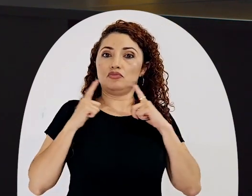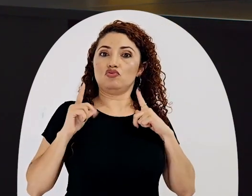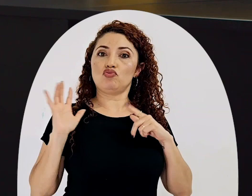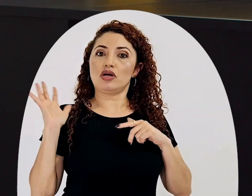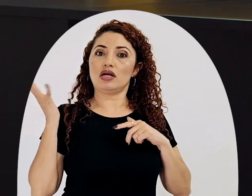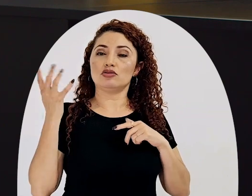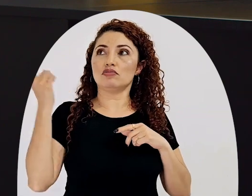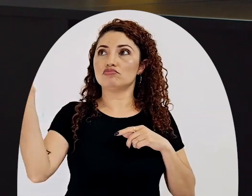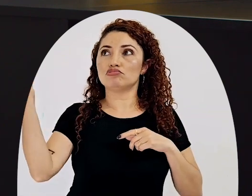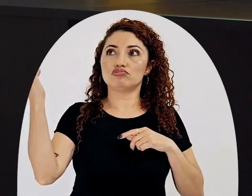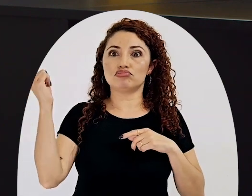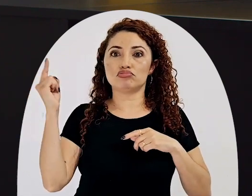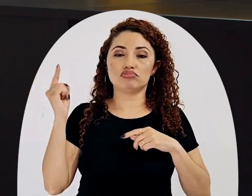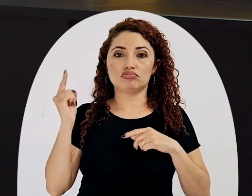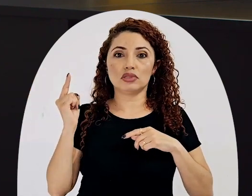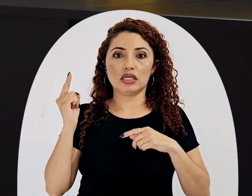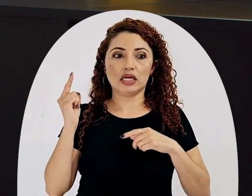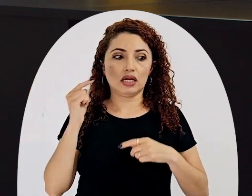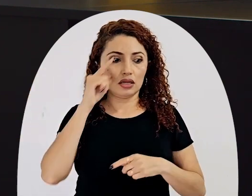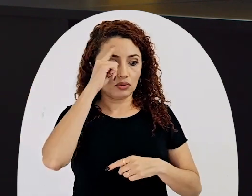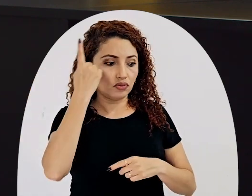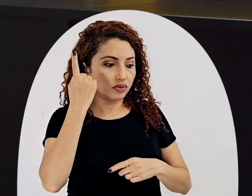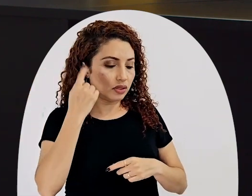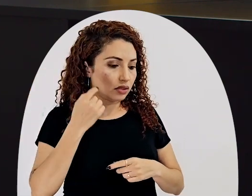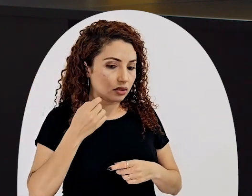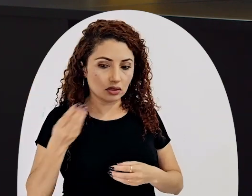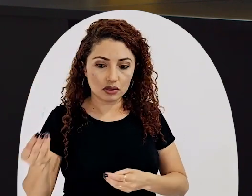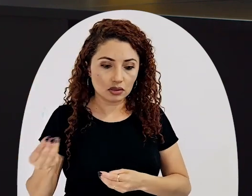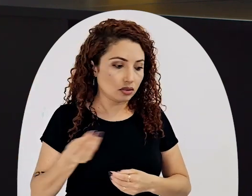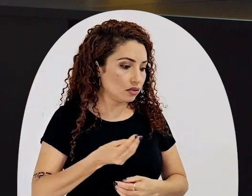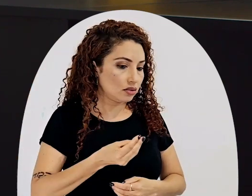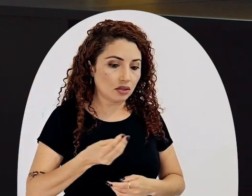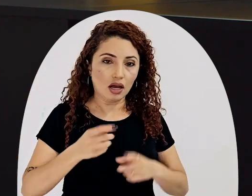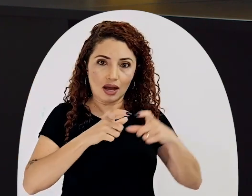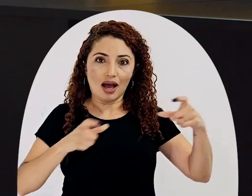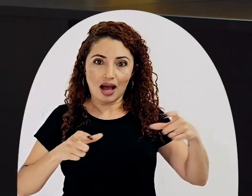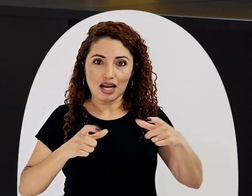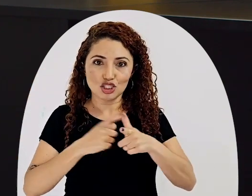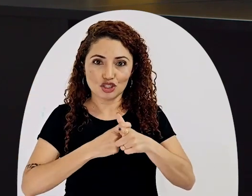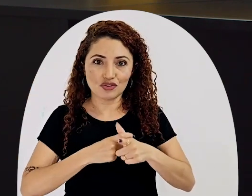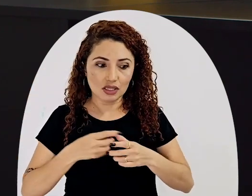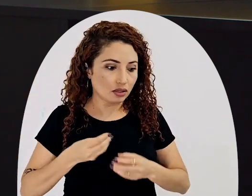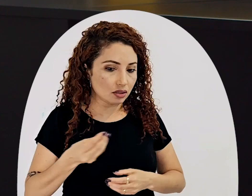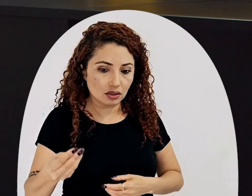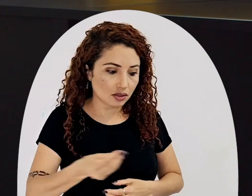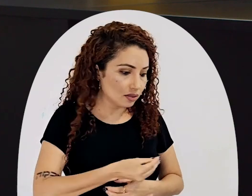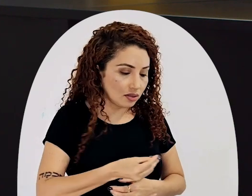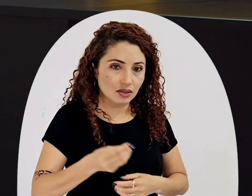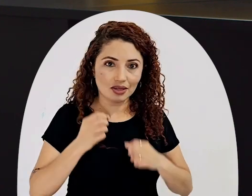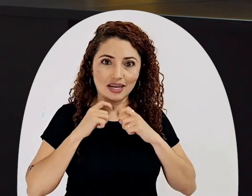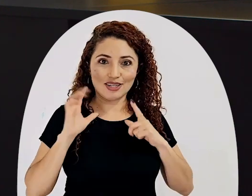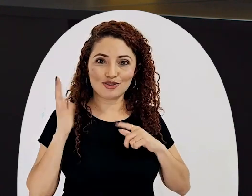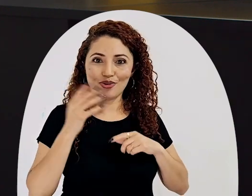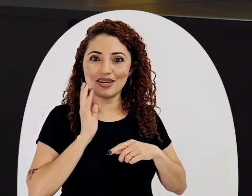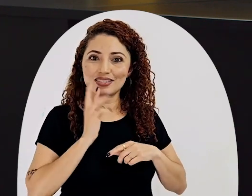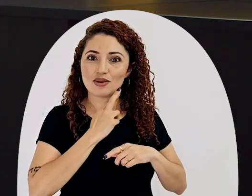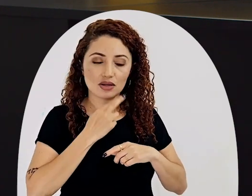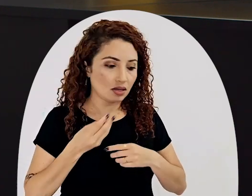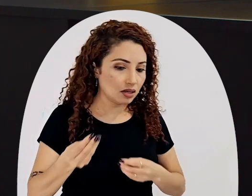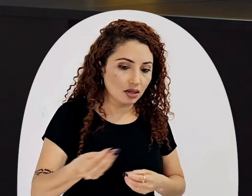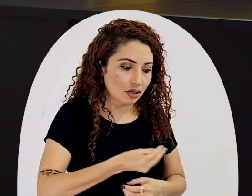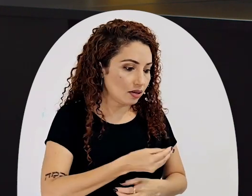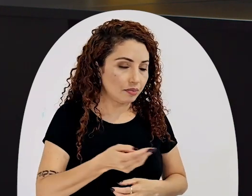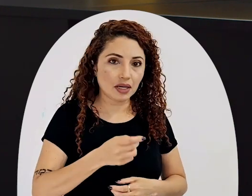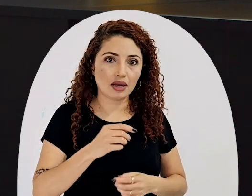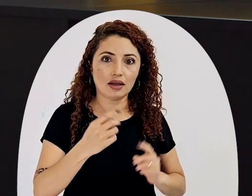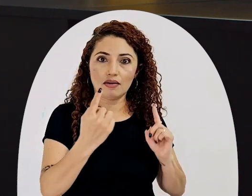ele ficava em dúvida ali se ia entregar a conta para quem, essas duas pessoas vão pagar, quem que vai pagar, entendeu? Vinha